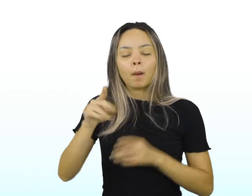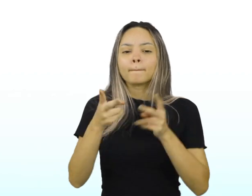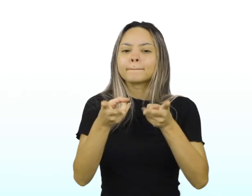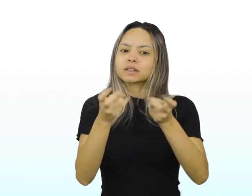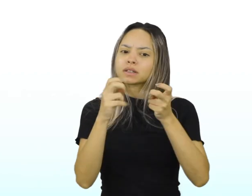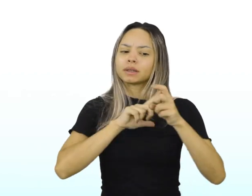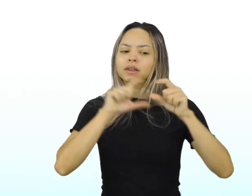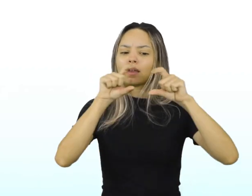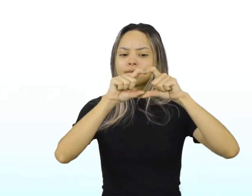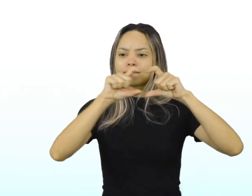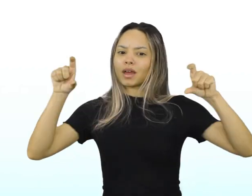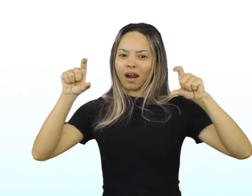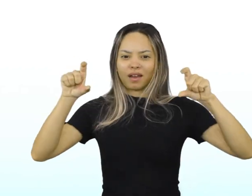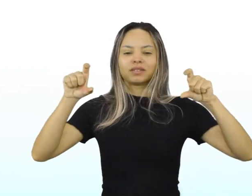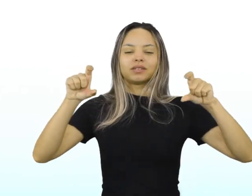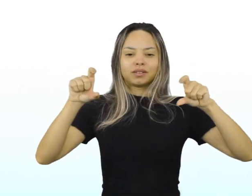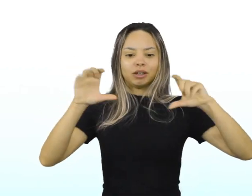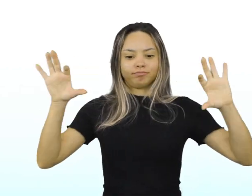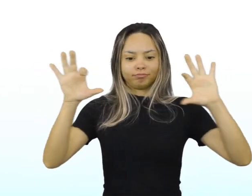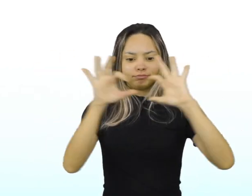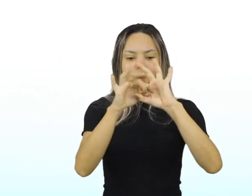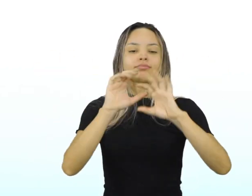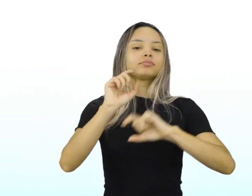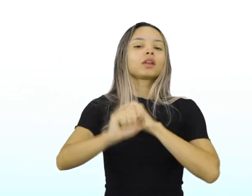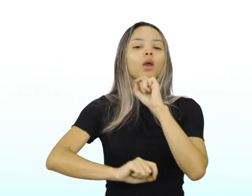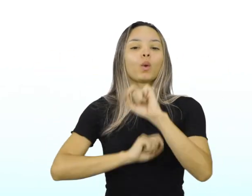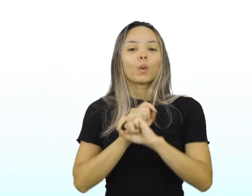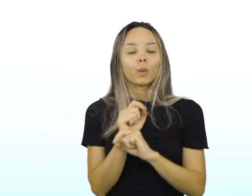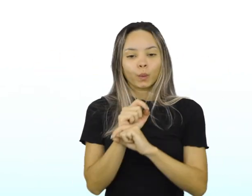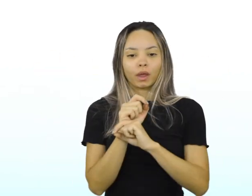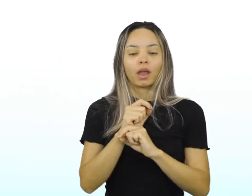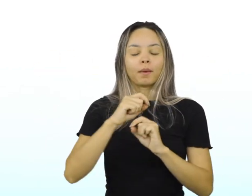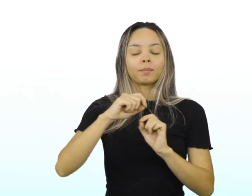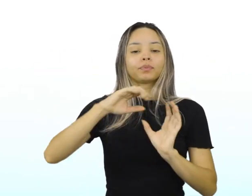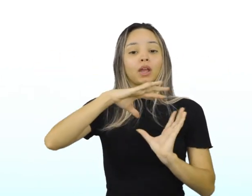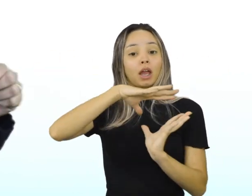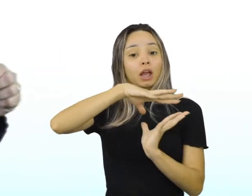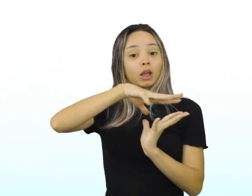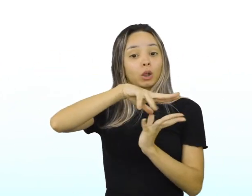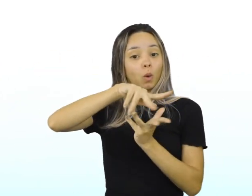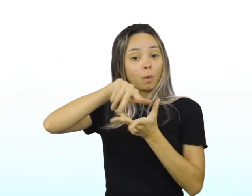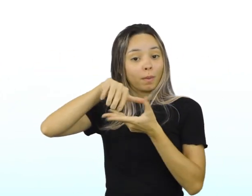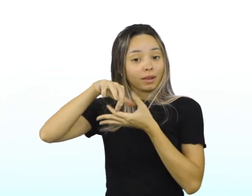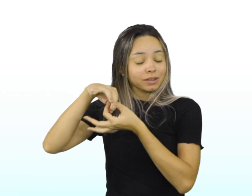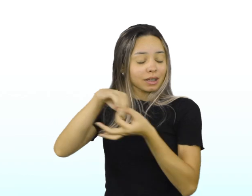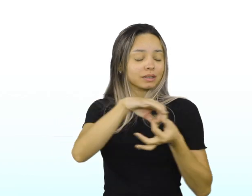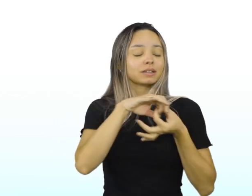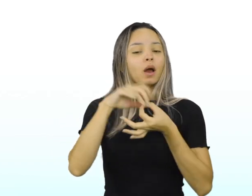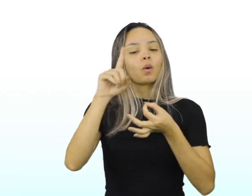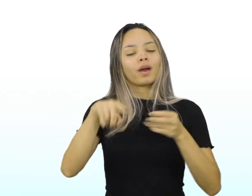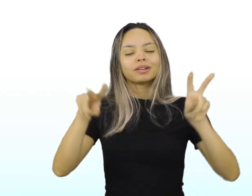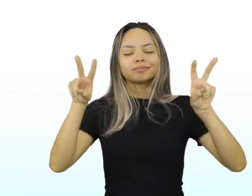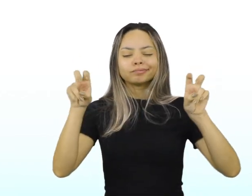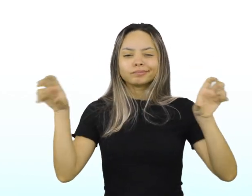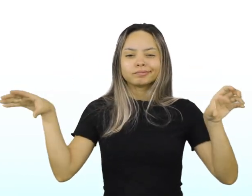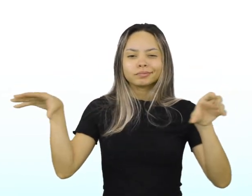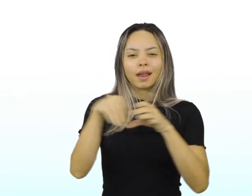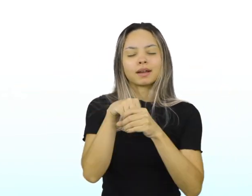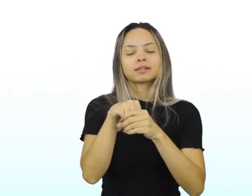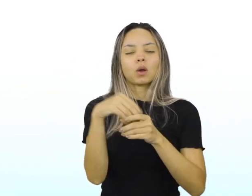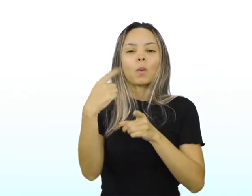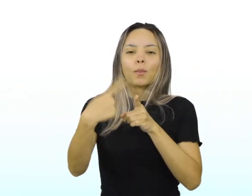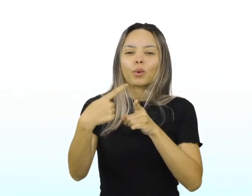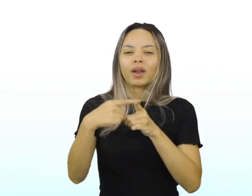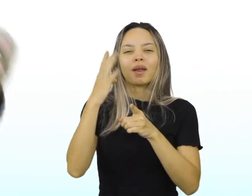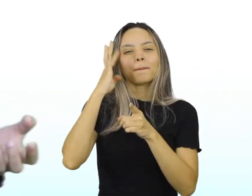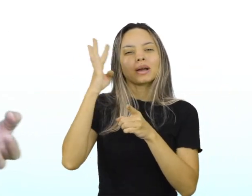Santos, ele já associa a ideia de globalização a um processo de integração. Porque imaginem aí,